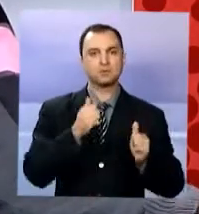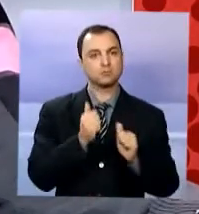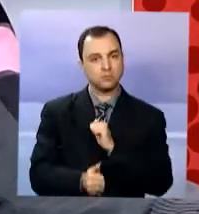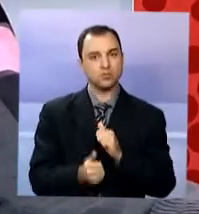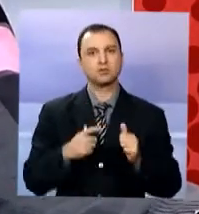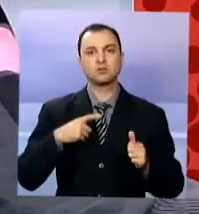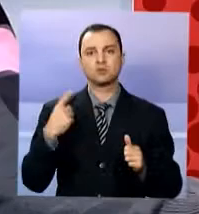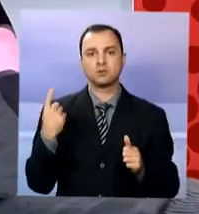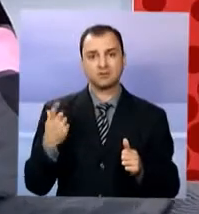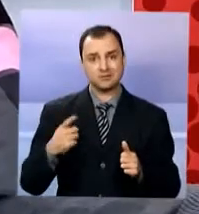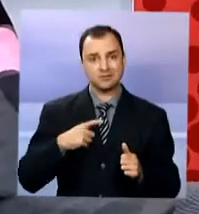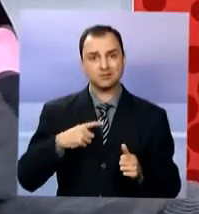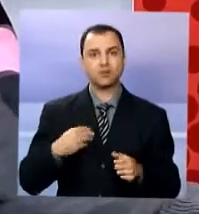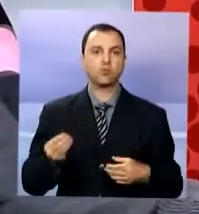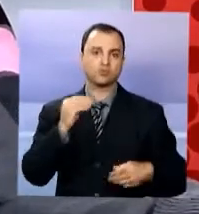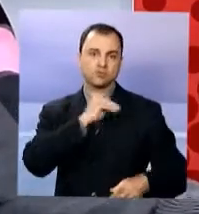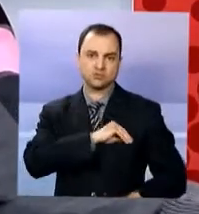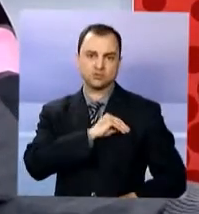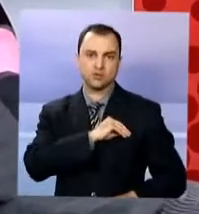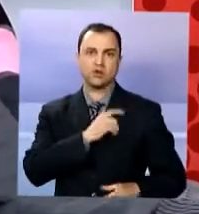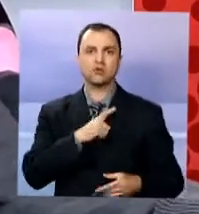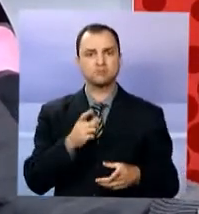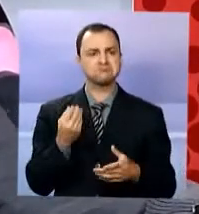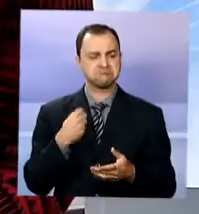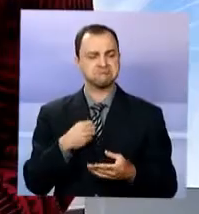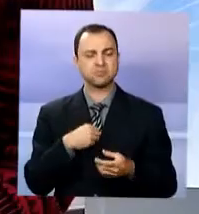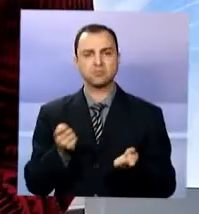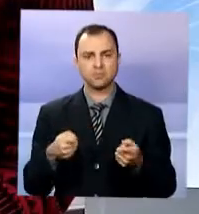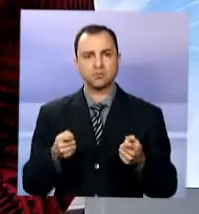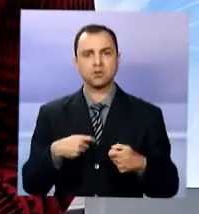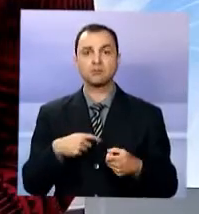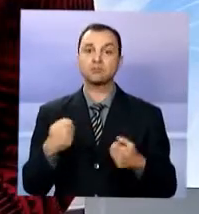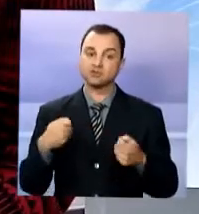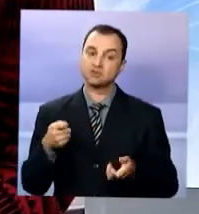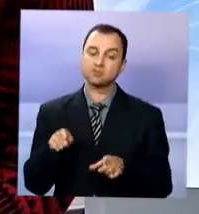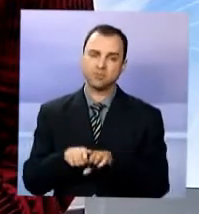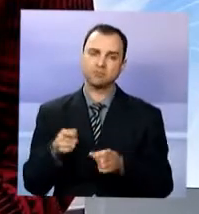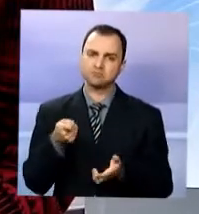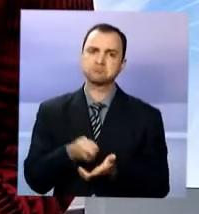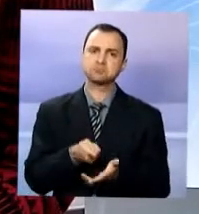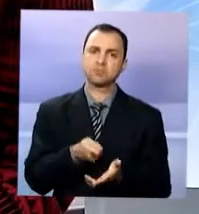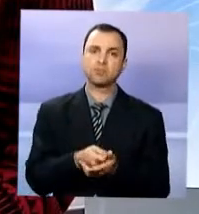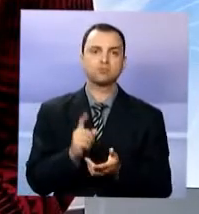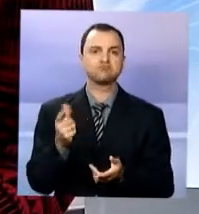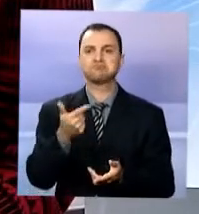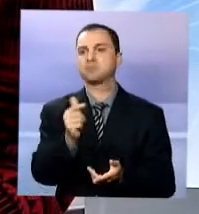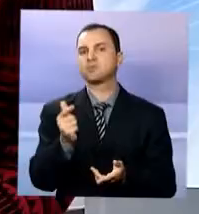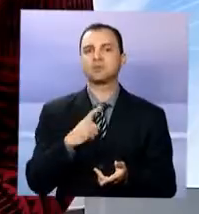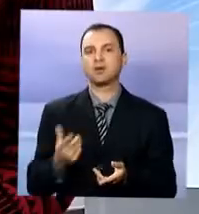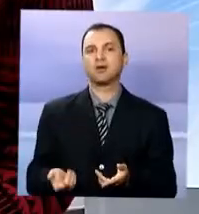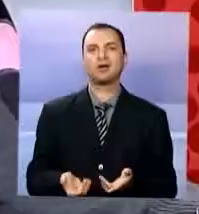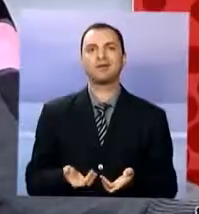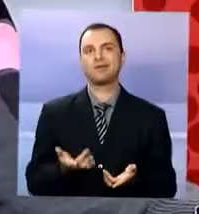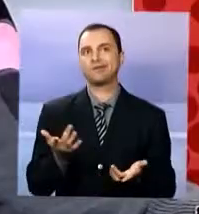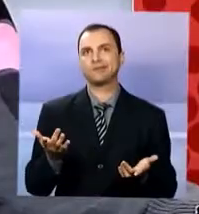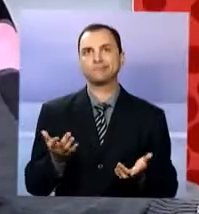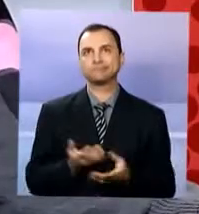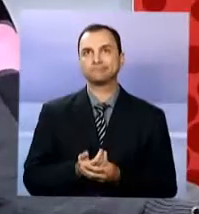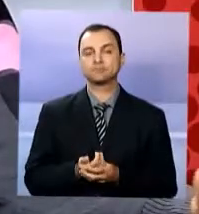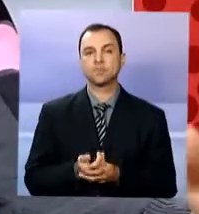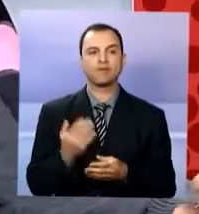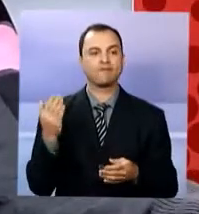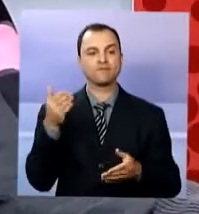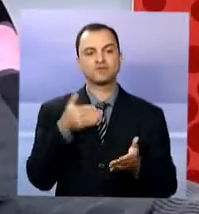Esporte eles têm um salário os caras ganham para falar então você tem que ser cobrado não tem essa coisa do